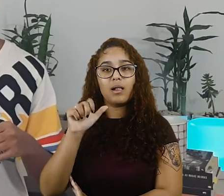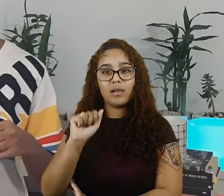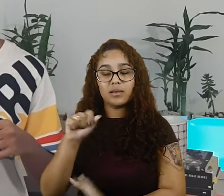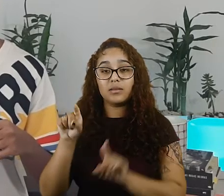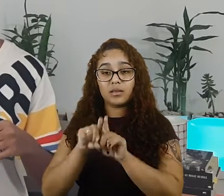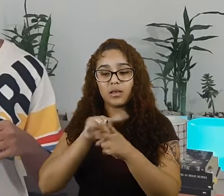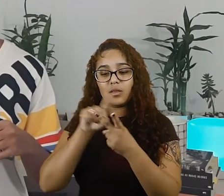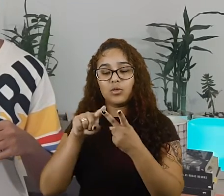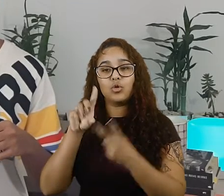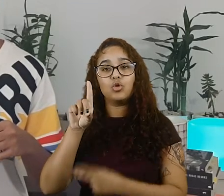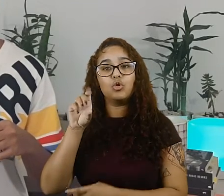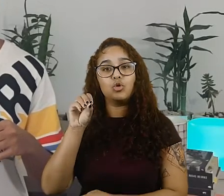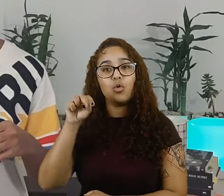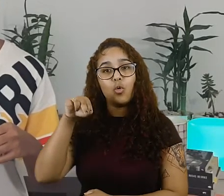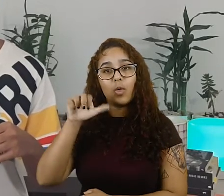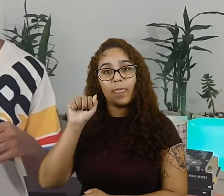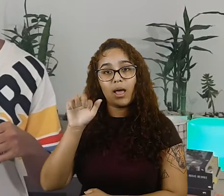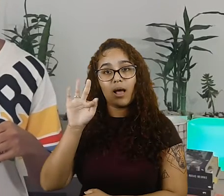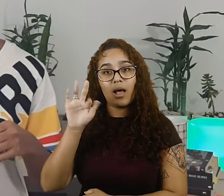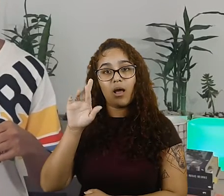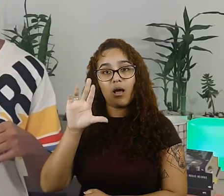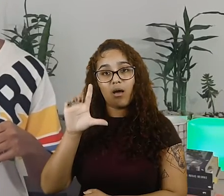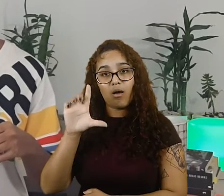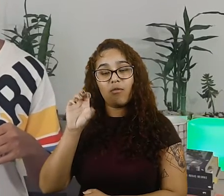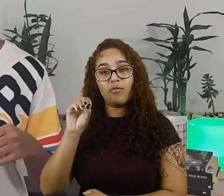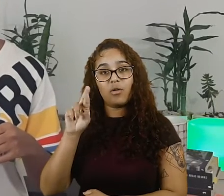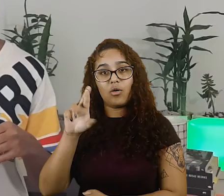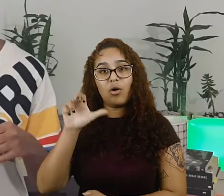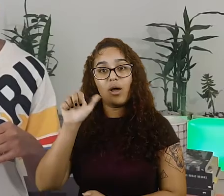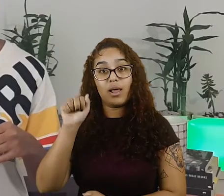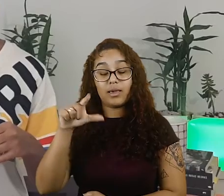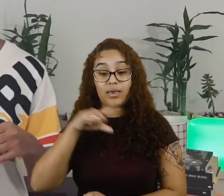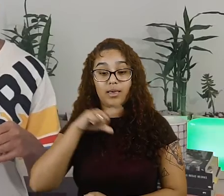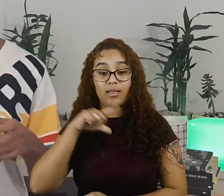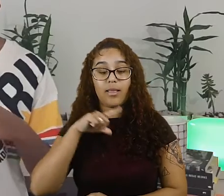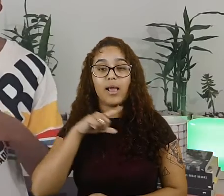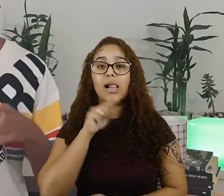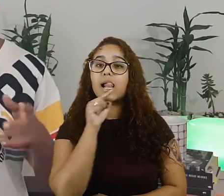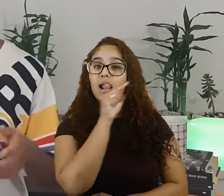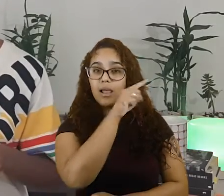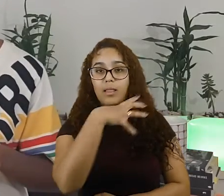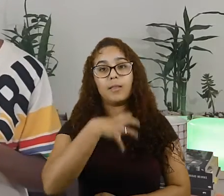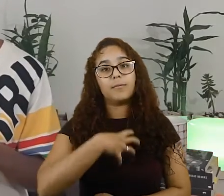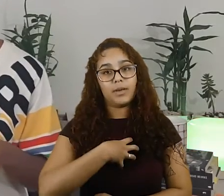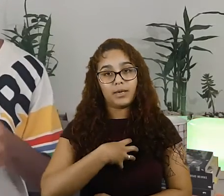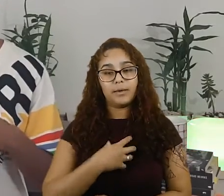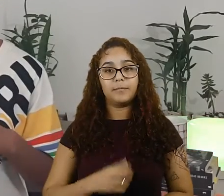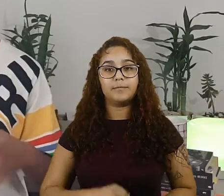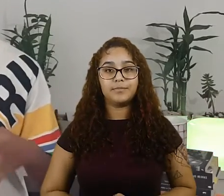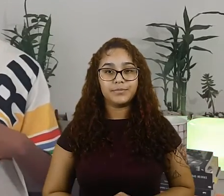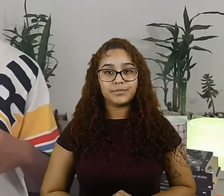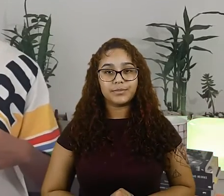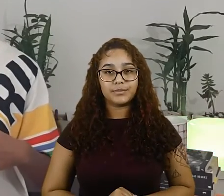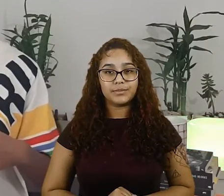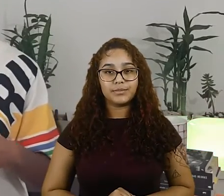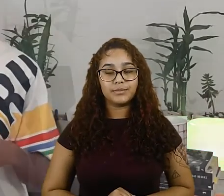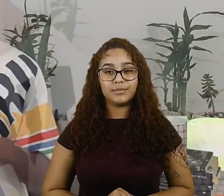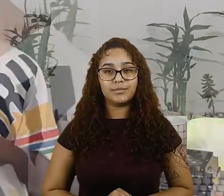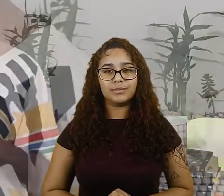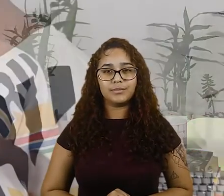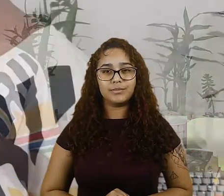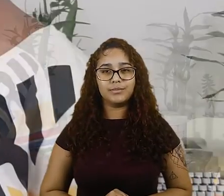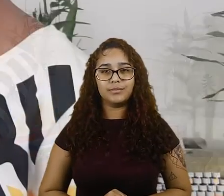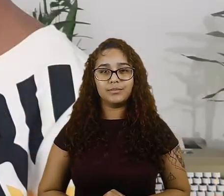Artimanha e também Dona Flora, que são dois grupos culturais que temos na região do extremo sul da Bahia,